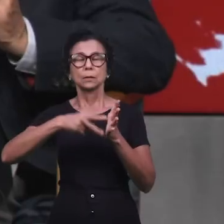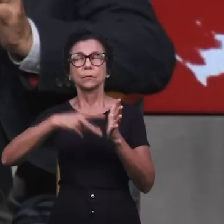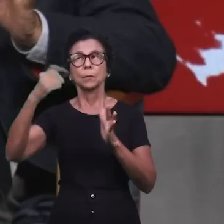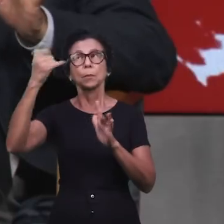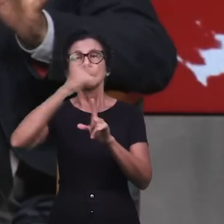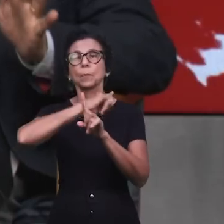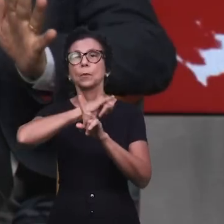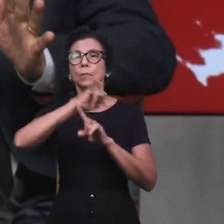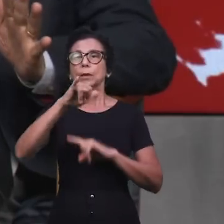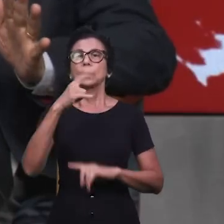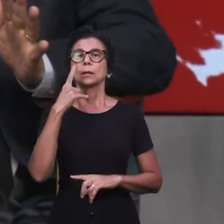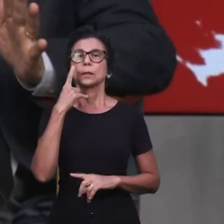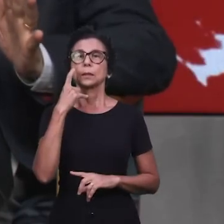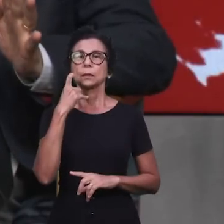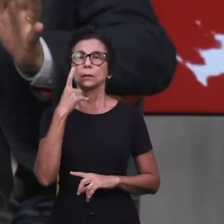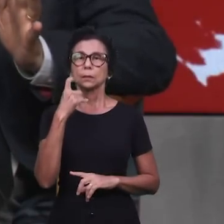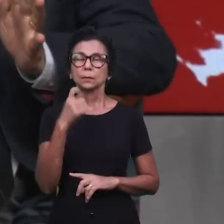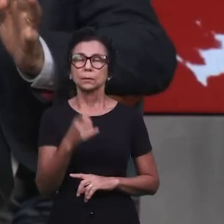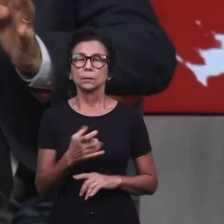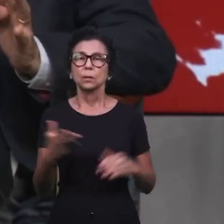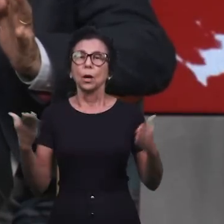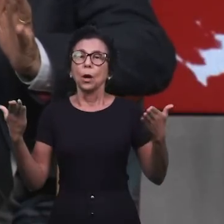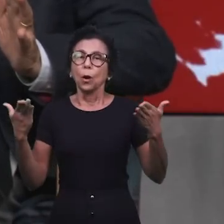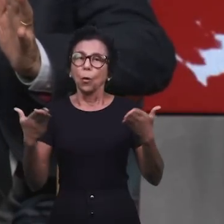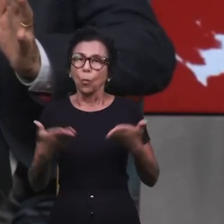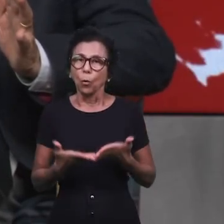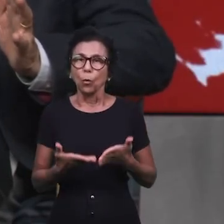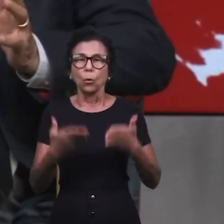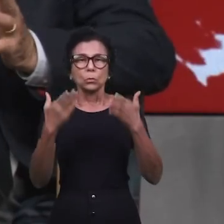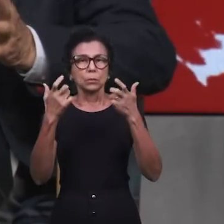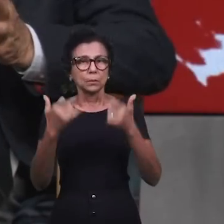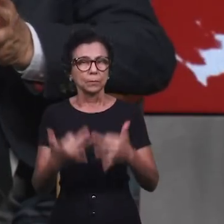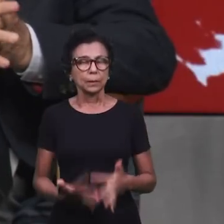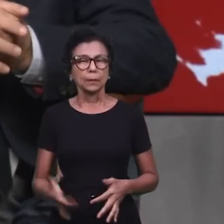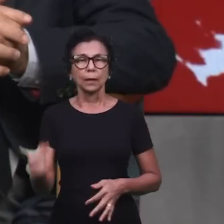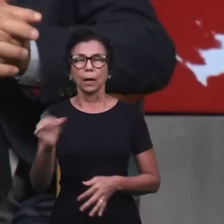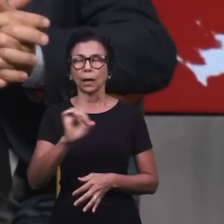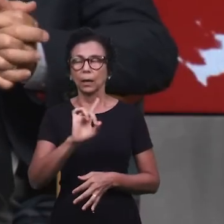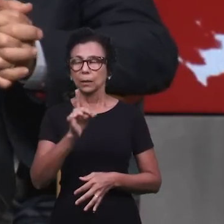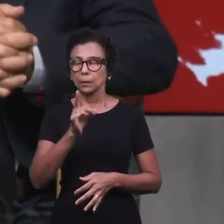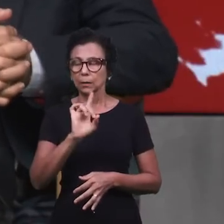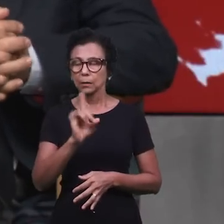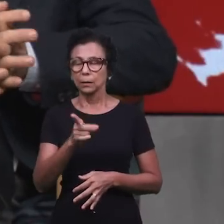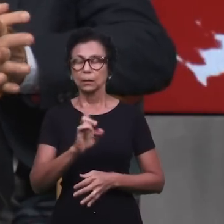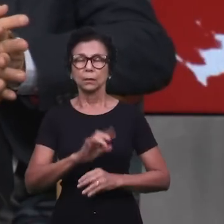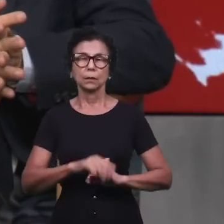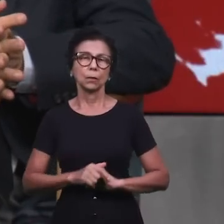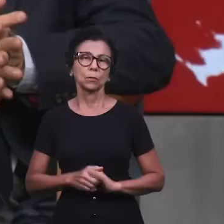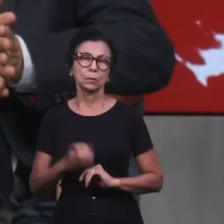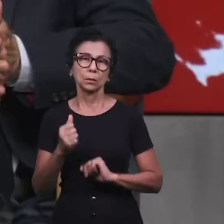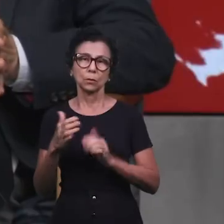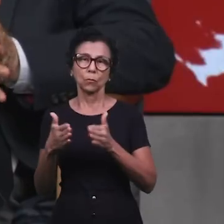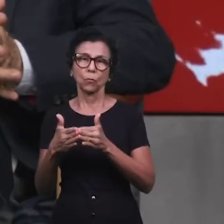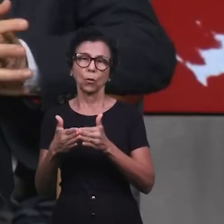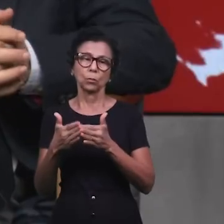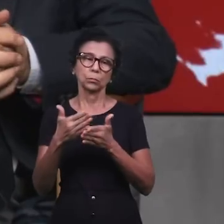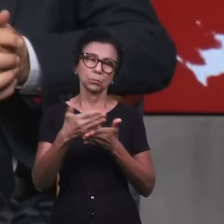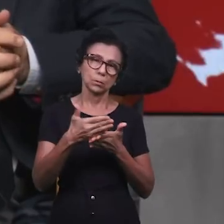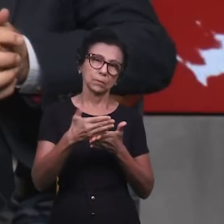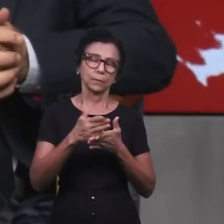importante, que nós não vamos abordar aqui agora para não desviar o foco daquilo que nós queremos